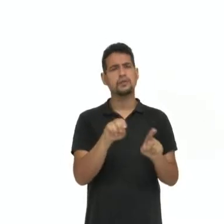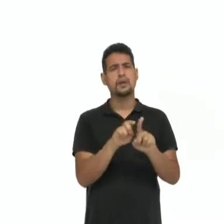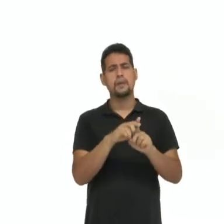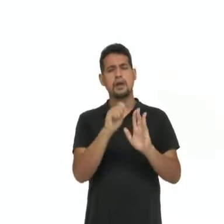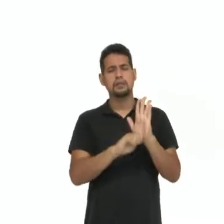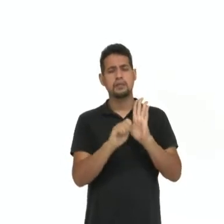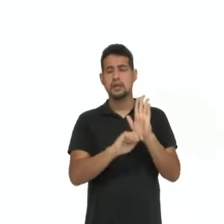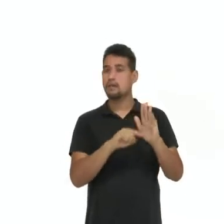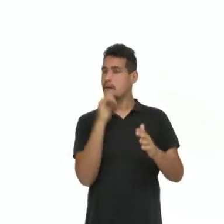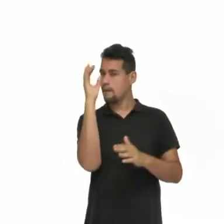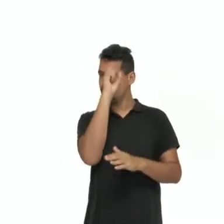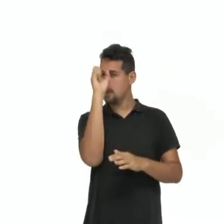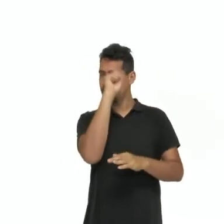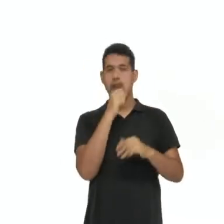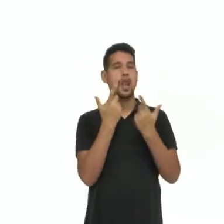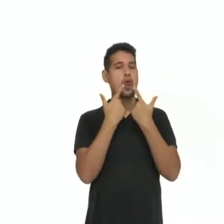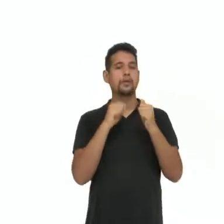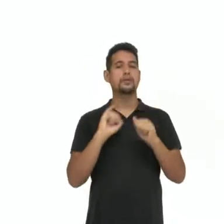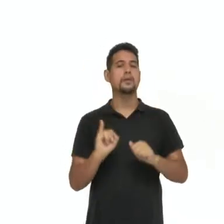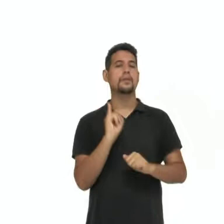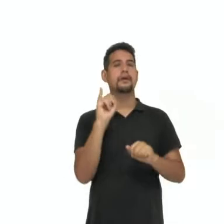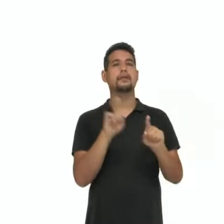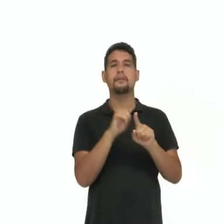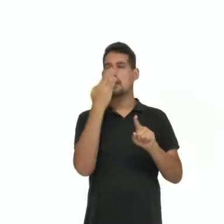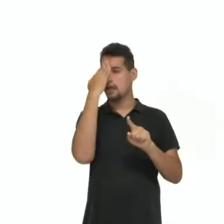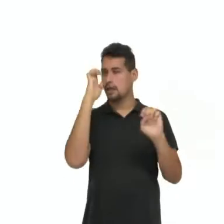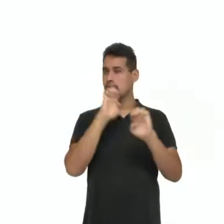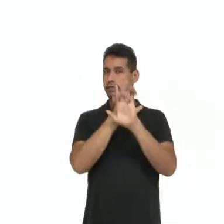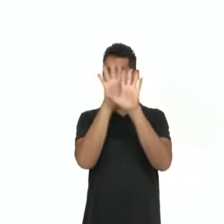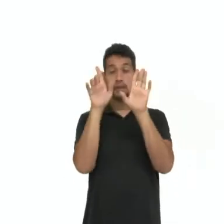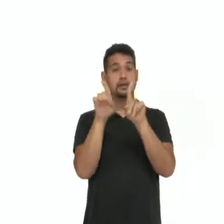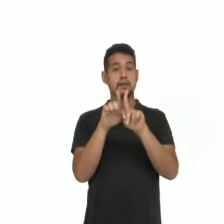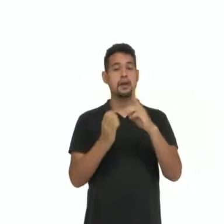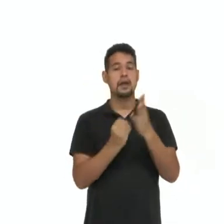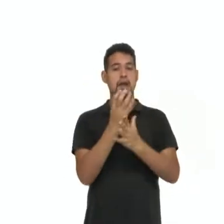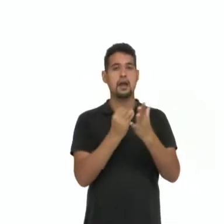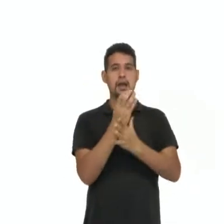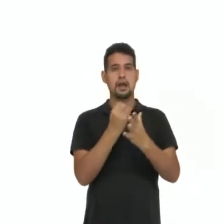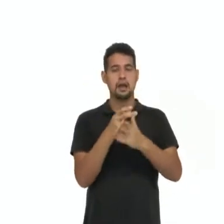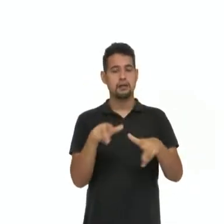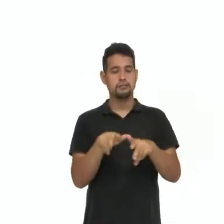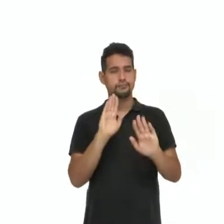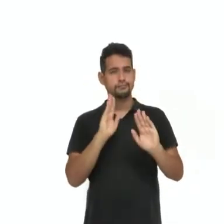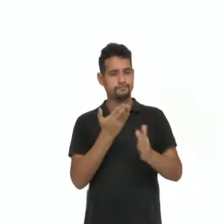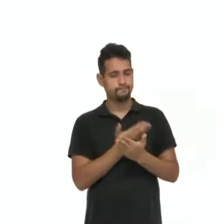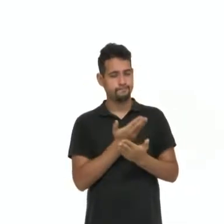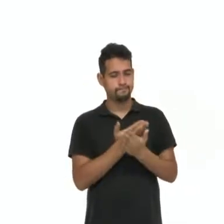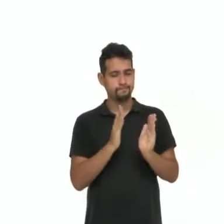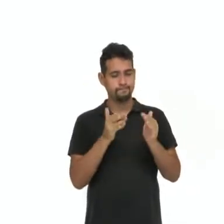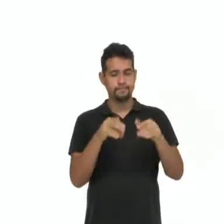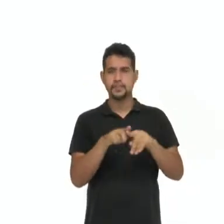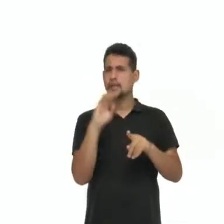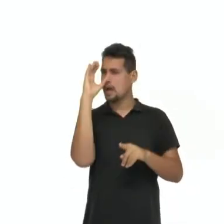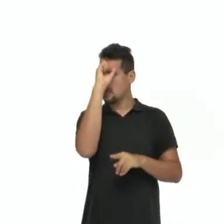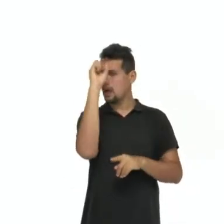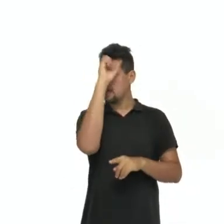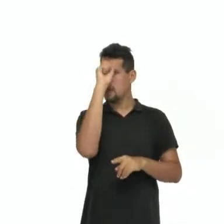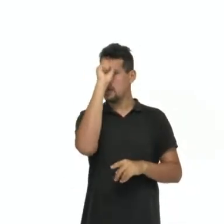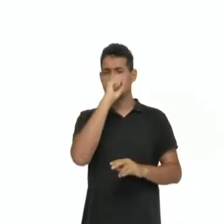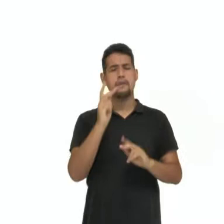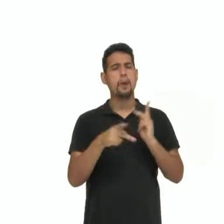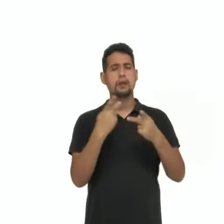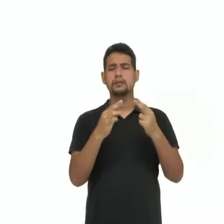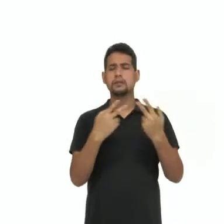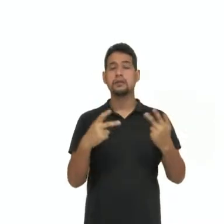do conhecimento linguístico necessário para a compreensão e produção do gênero estudado. Compreender o vocabulário que auxilia